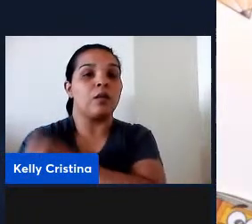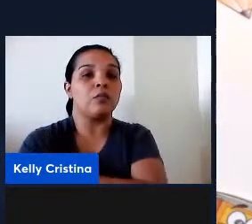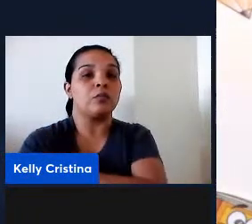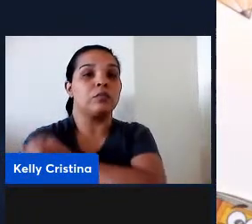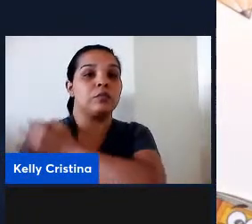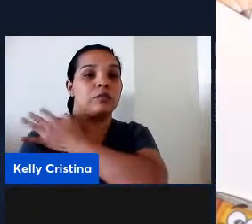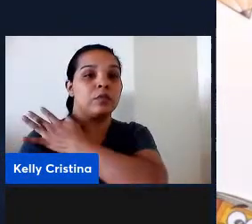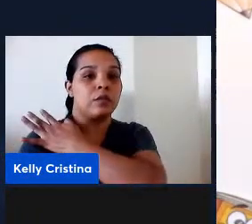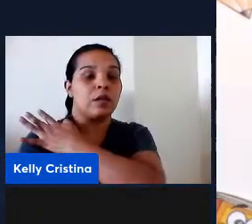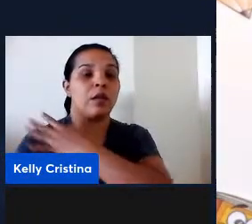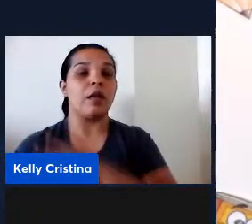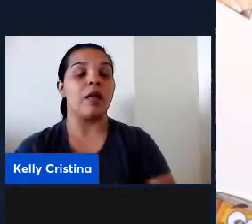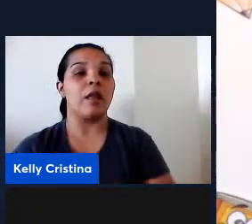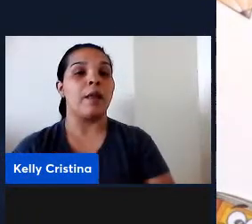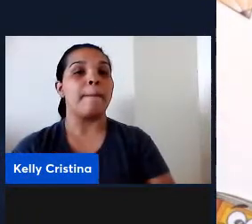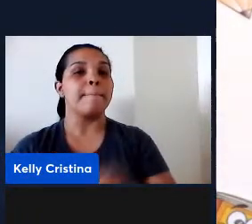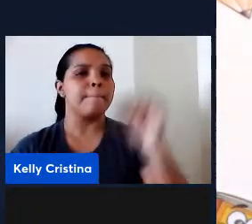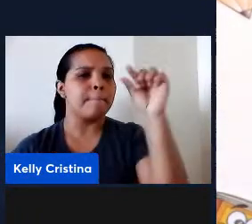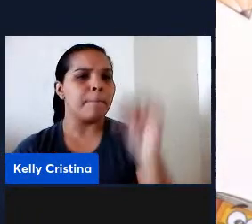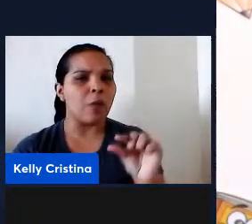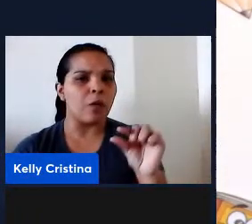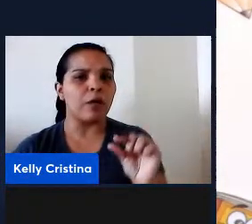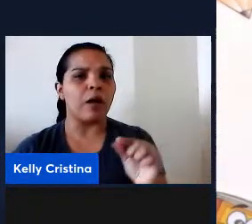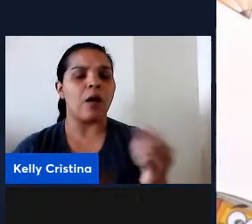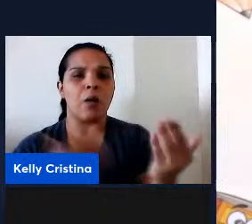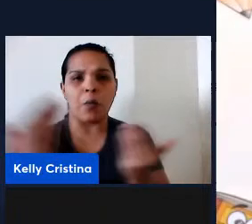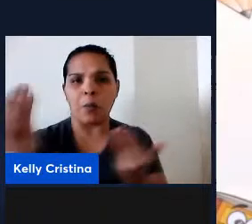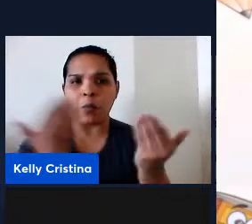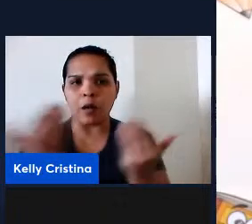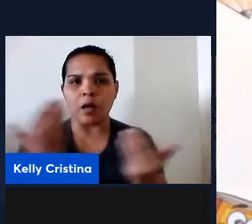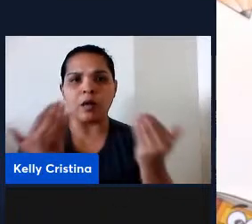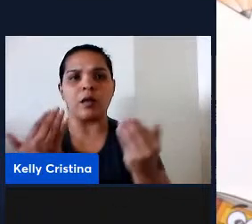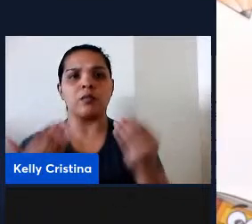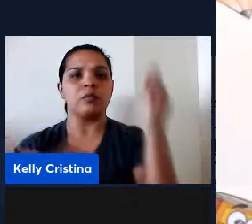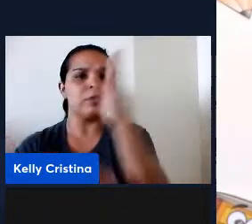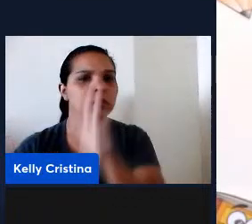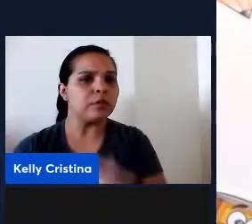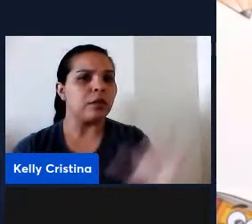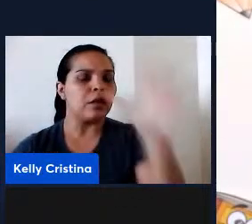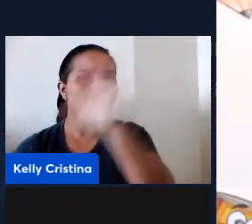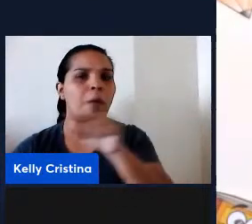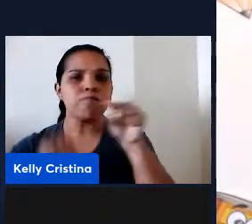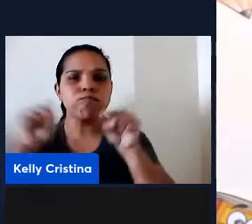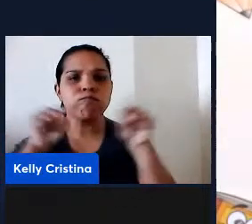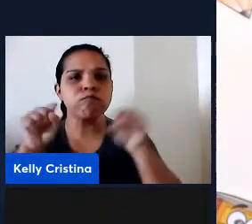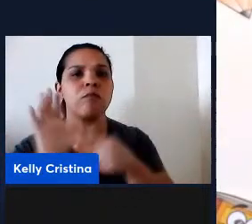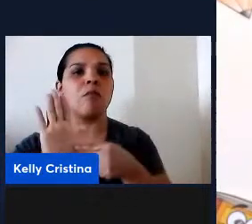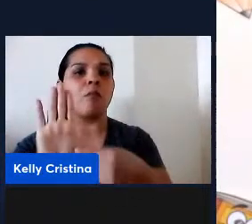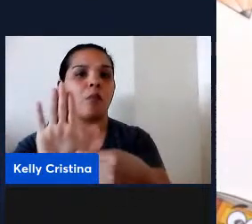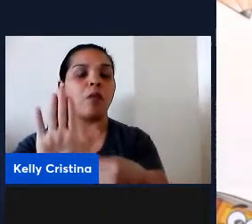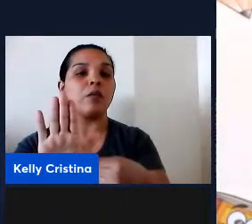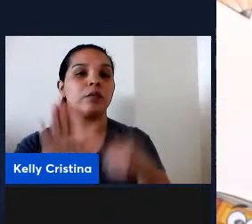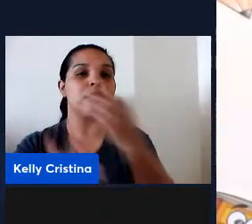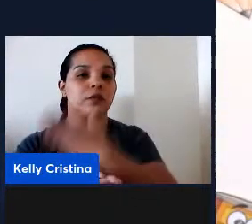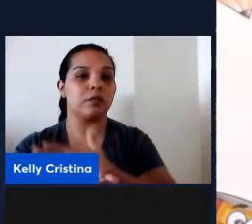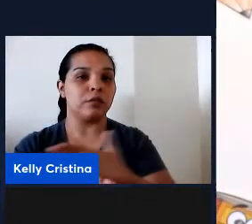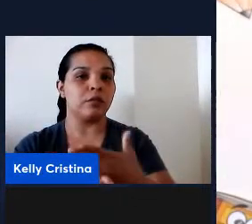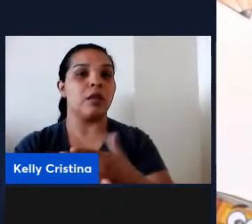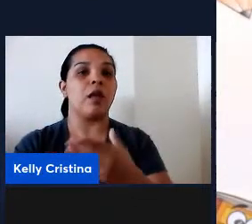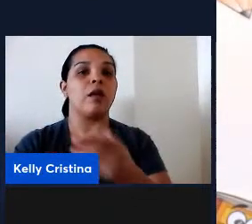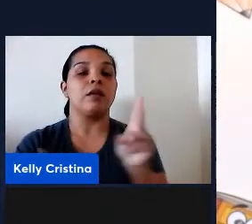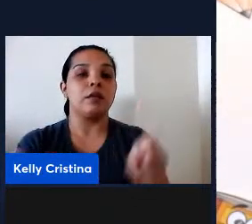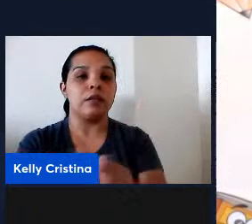muito baixa, conforme vários índices nacionais apontam, investir na formação, tanto inicial quanto continuada do